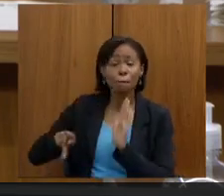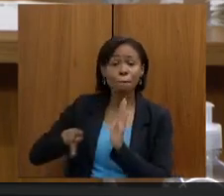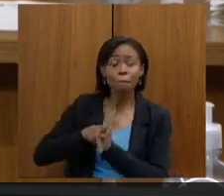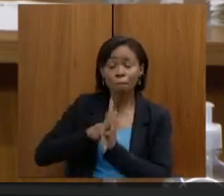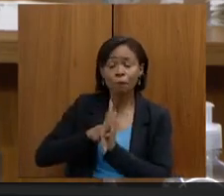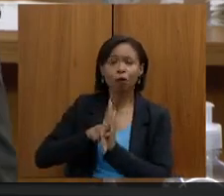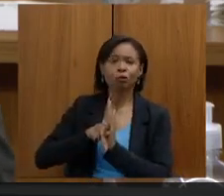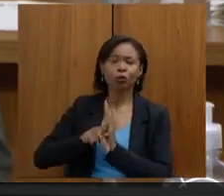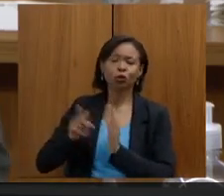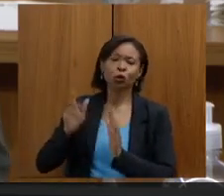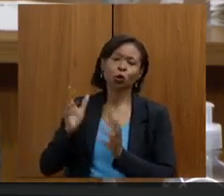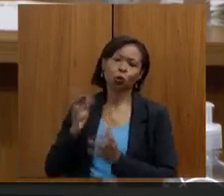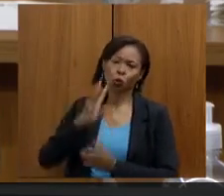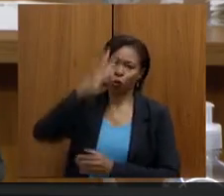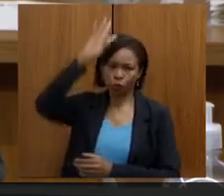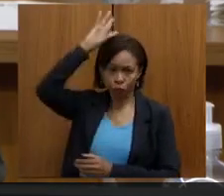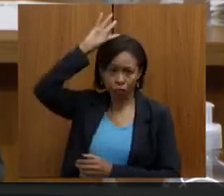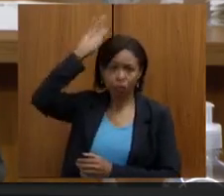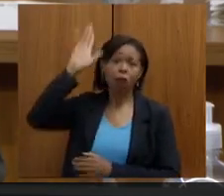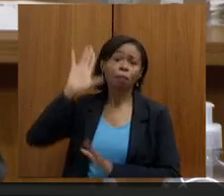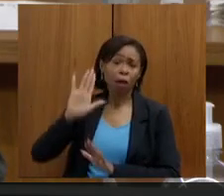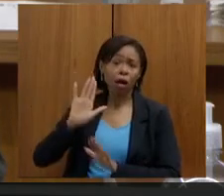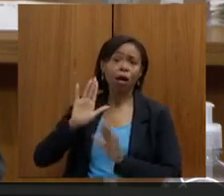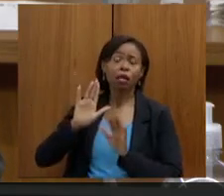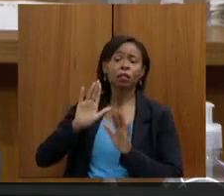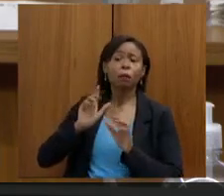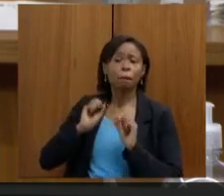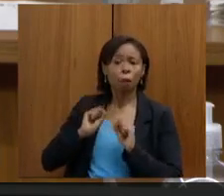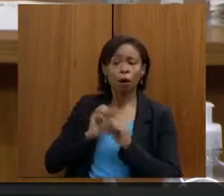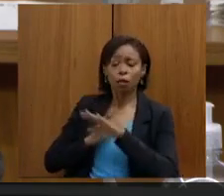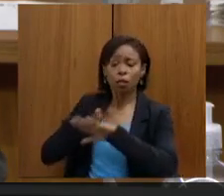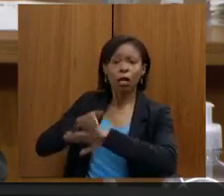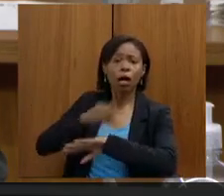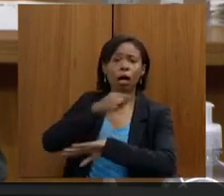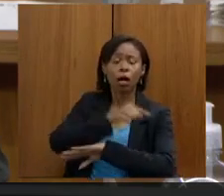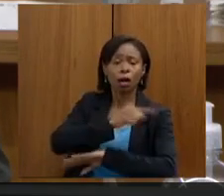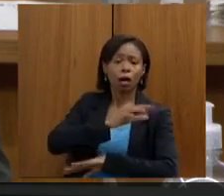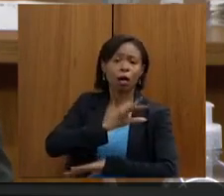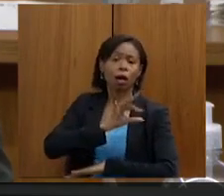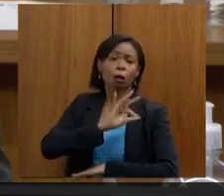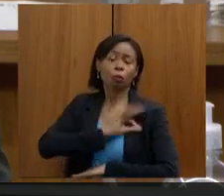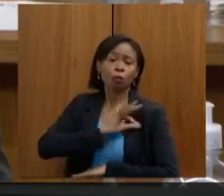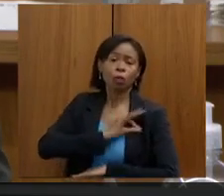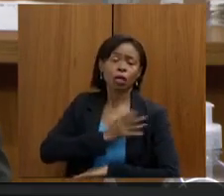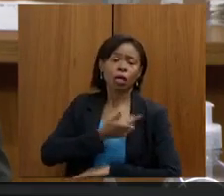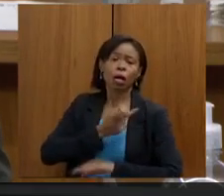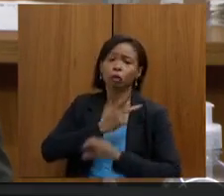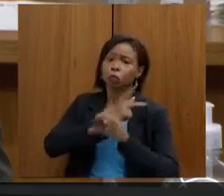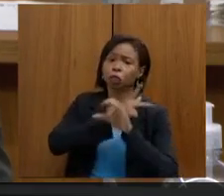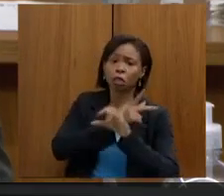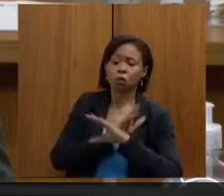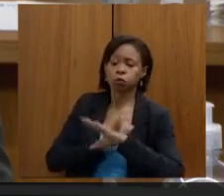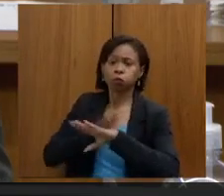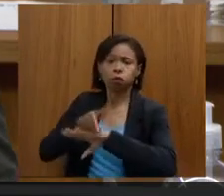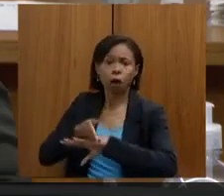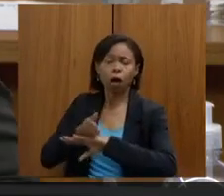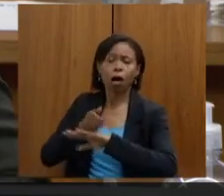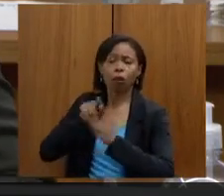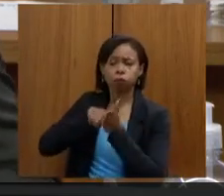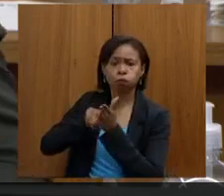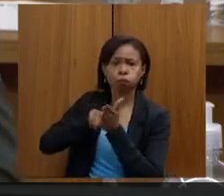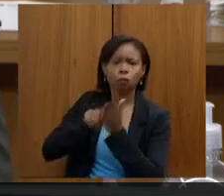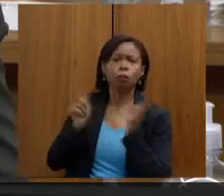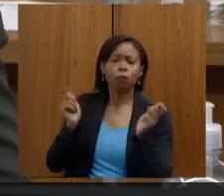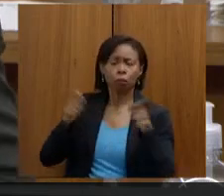Corpo de Bombeiros mas que poderão também ser acessados pela polícia militar e pela polícia civil ou seja no que se refere a